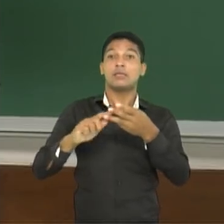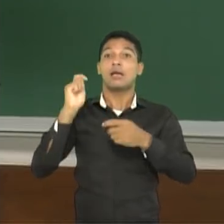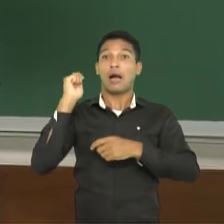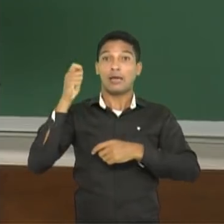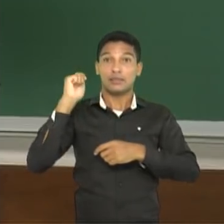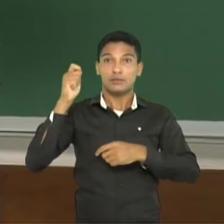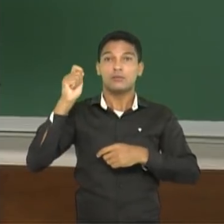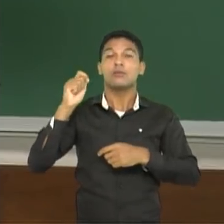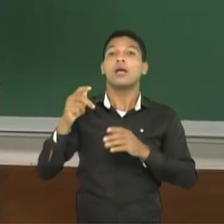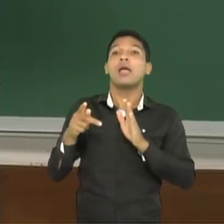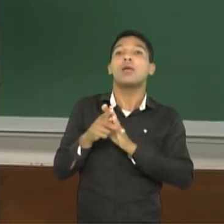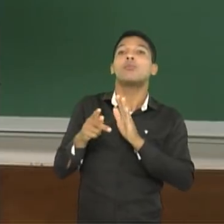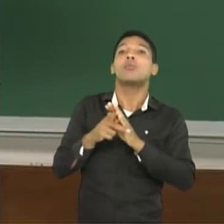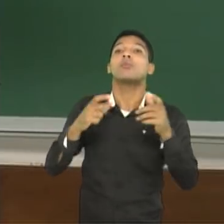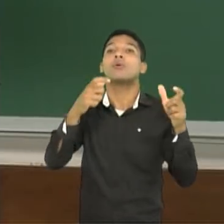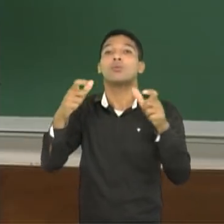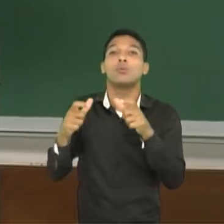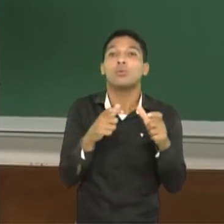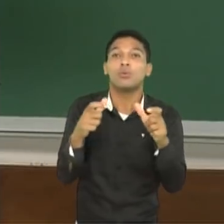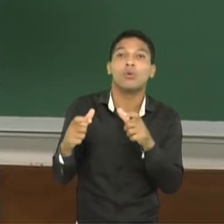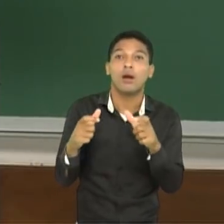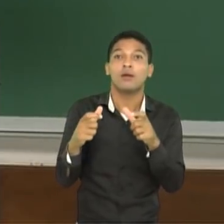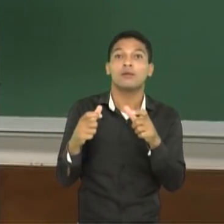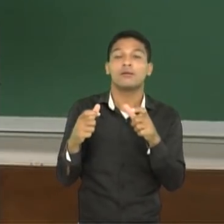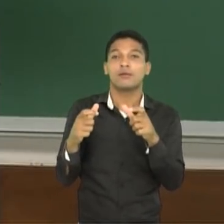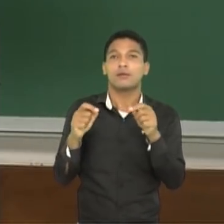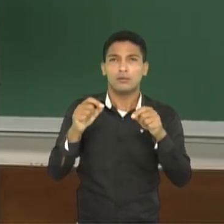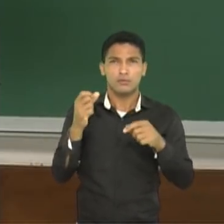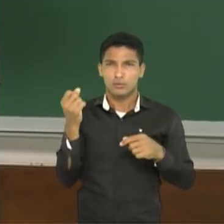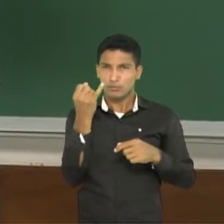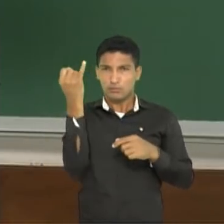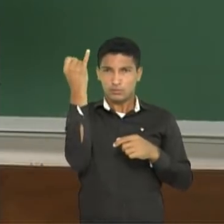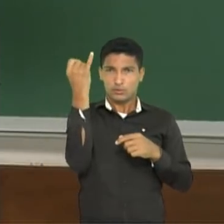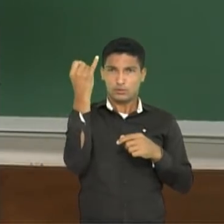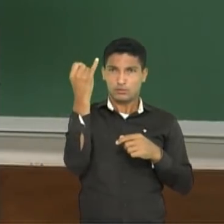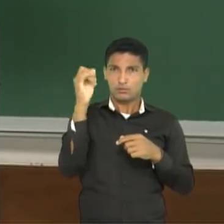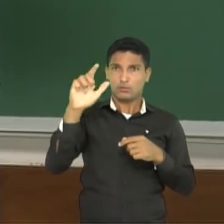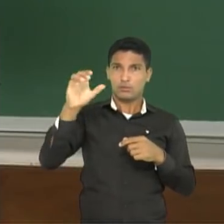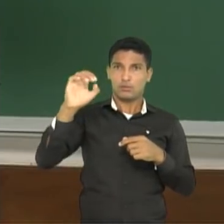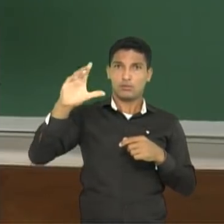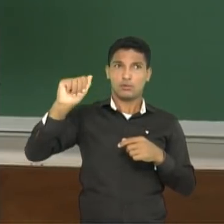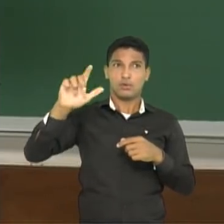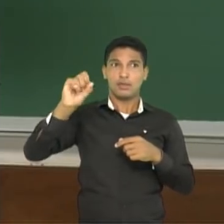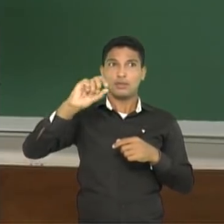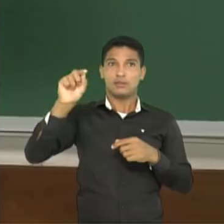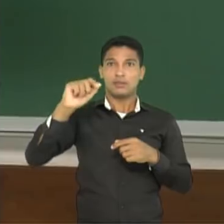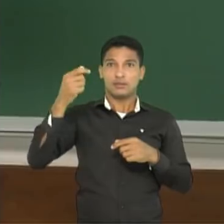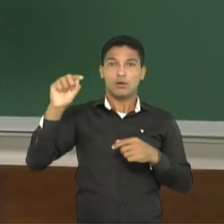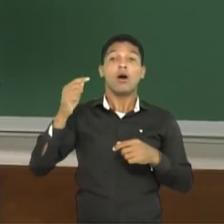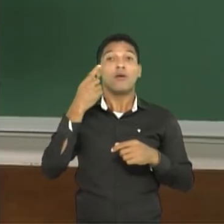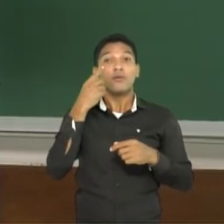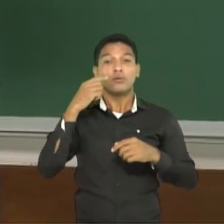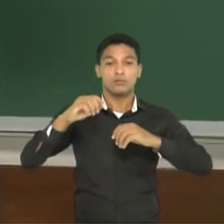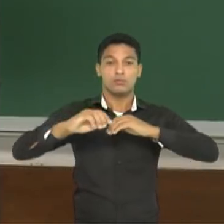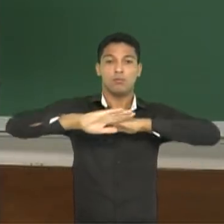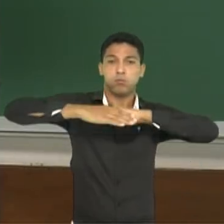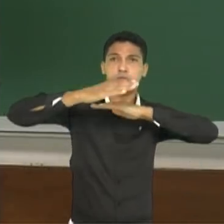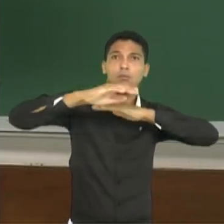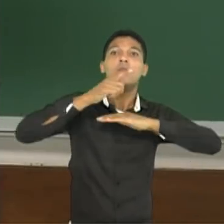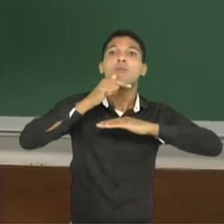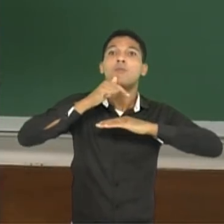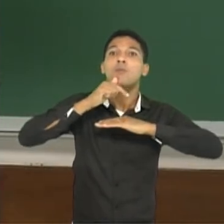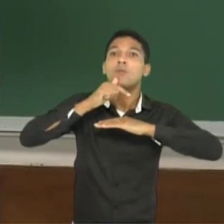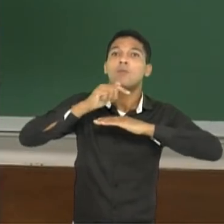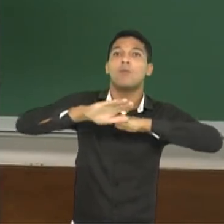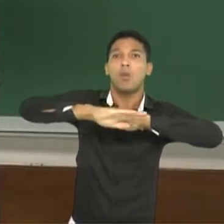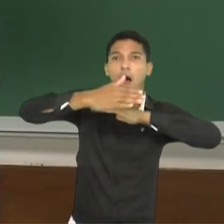da região. Olha a importância da localização da região. Por quê? Banhada por oceano, então a possibilidade ali